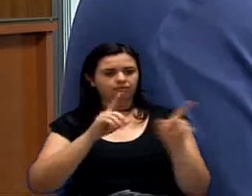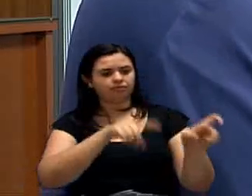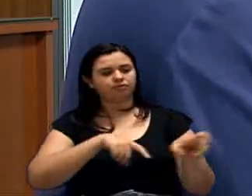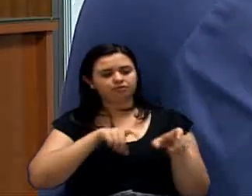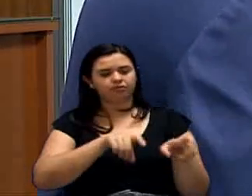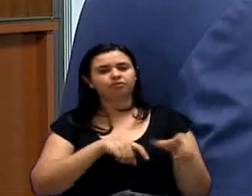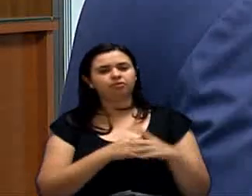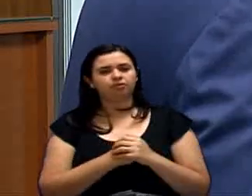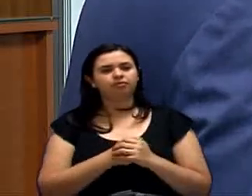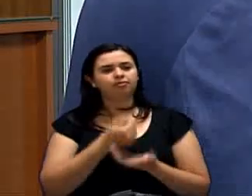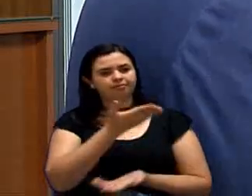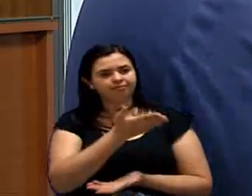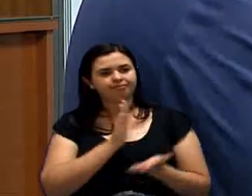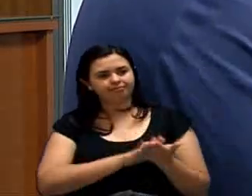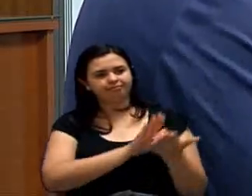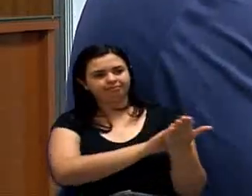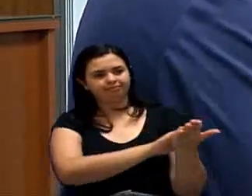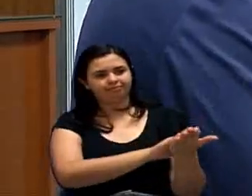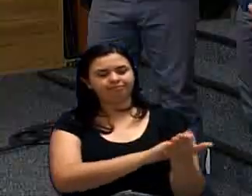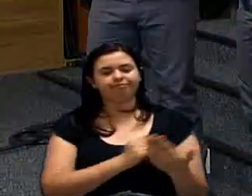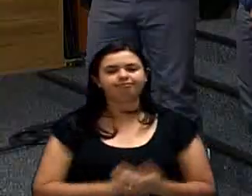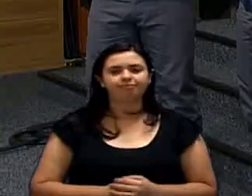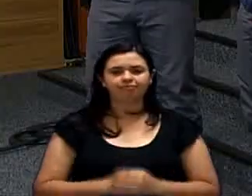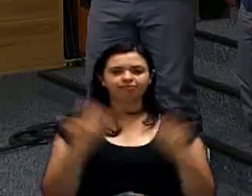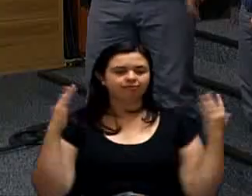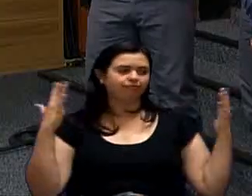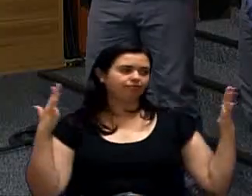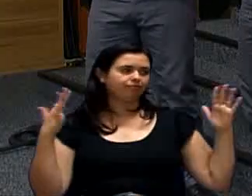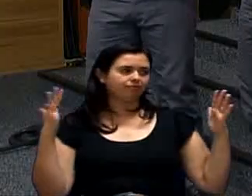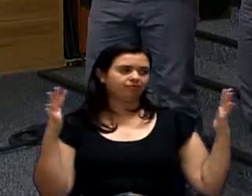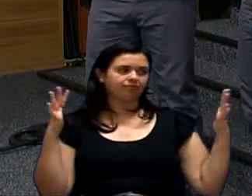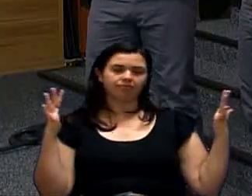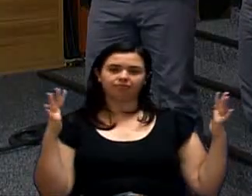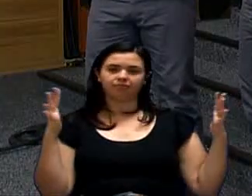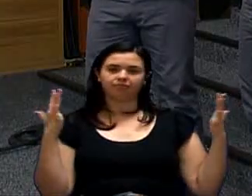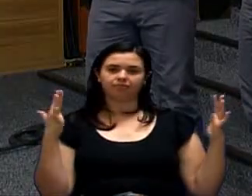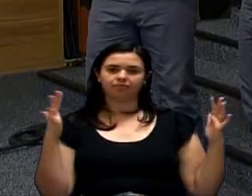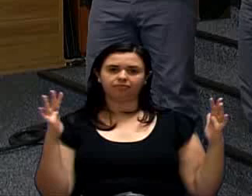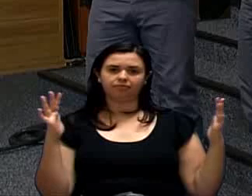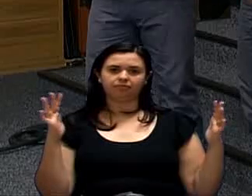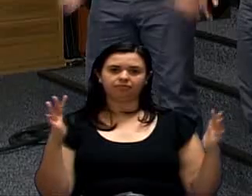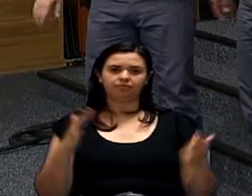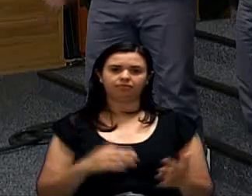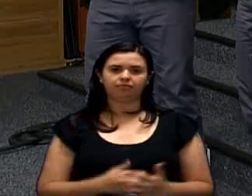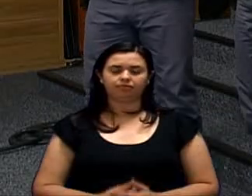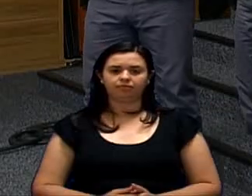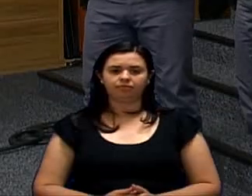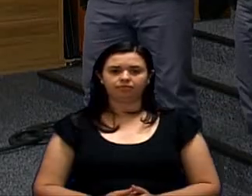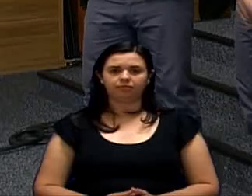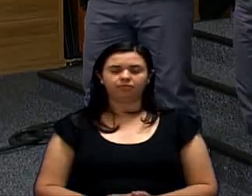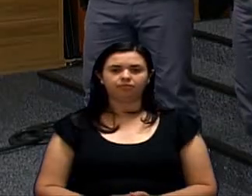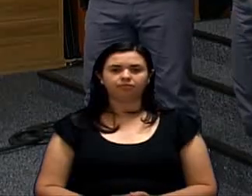Seja reconhecido, homenageado, por gentileza. Mas é o mesmo teor, eu só vou fazer a leitura, então.